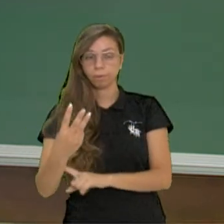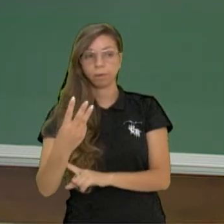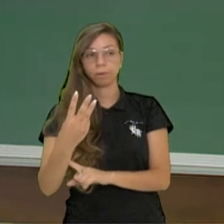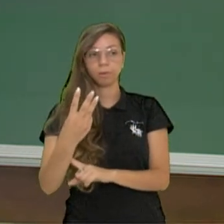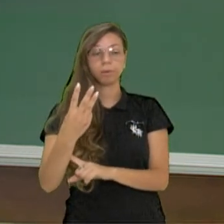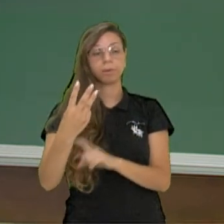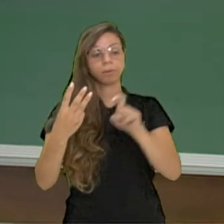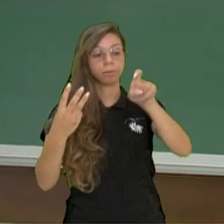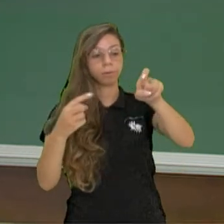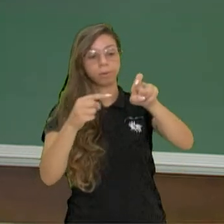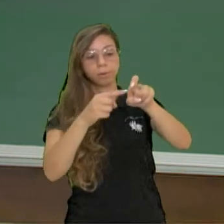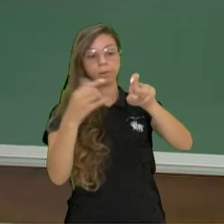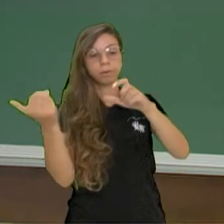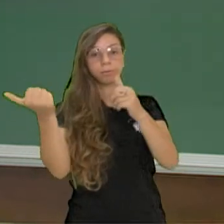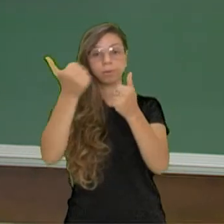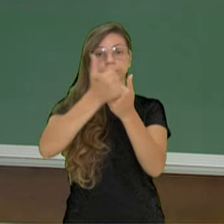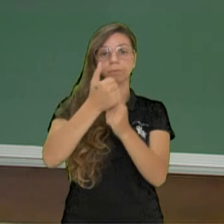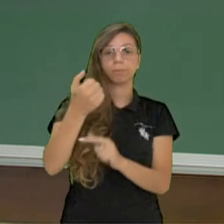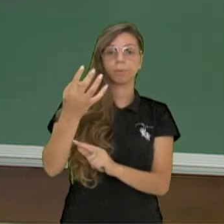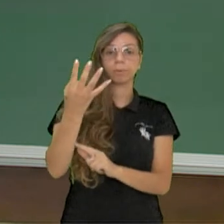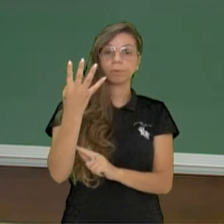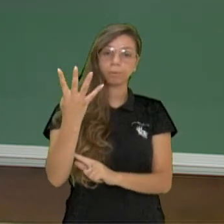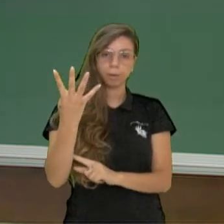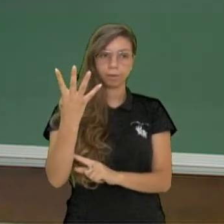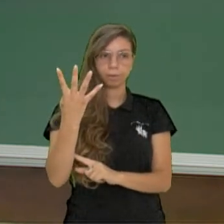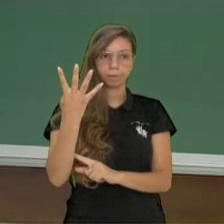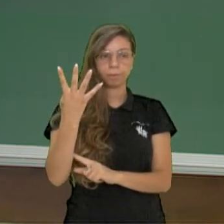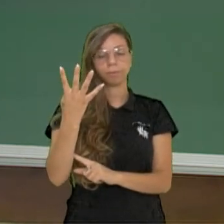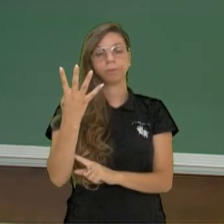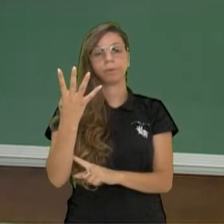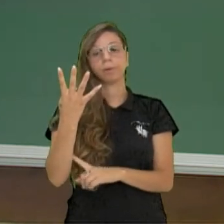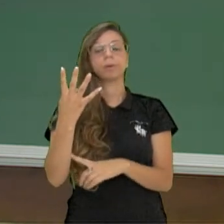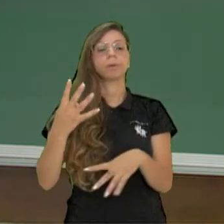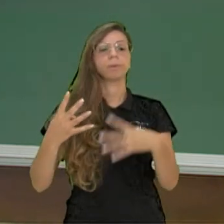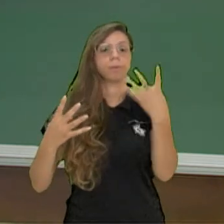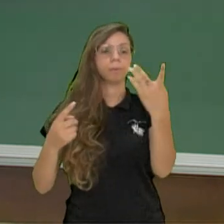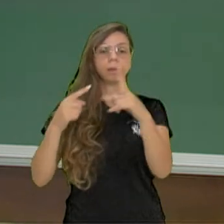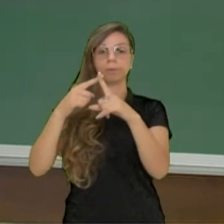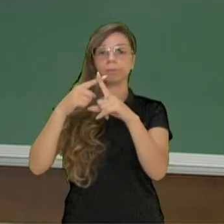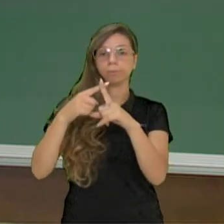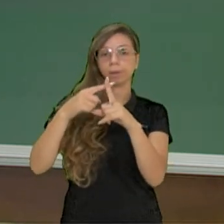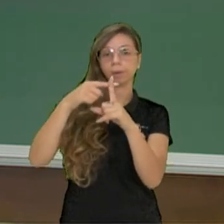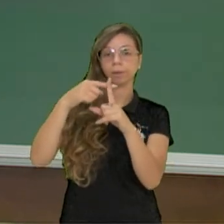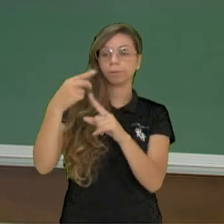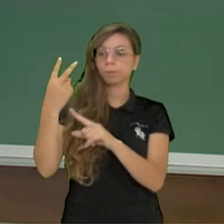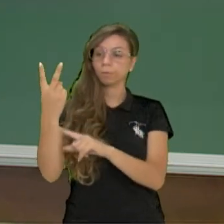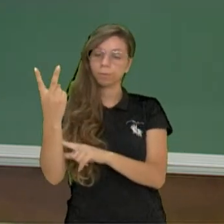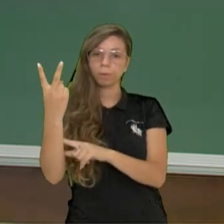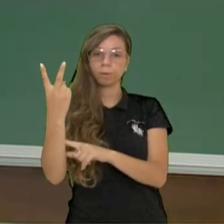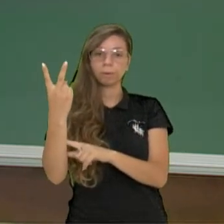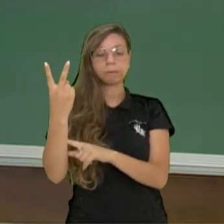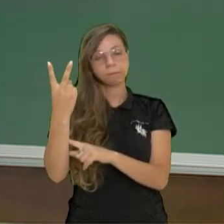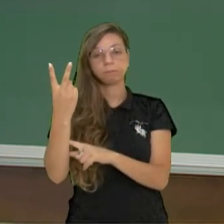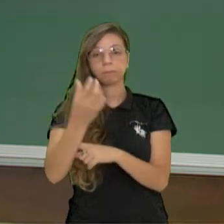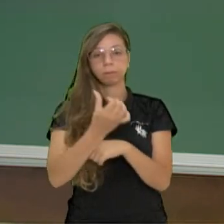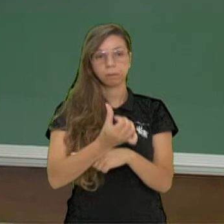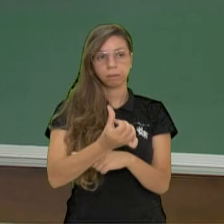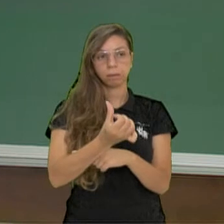substituir x por 4. 4, 4 mais 2 dividido por 3. 4 mais 2 são